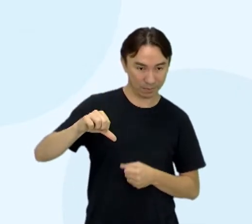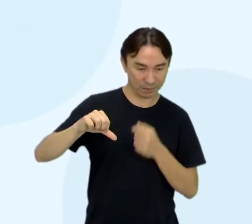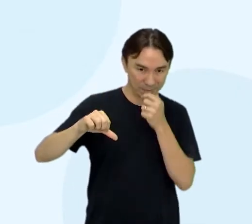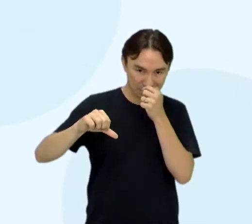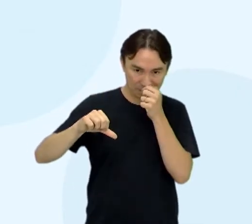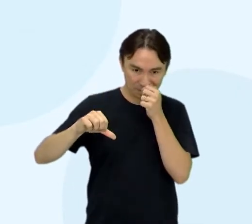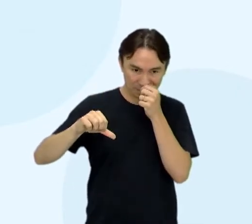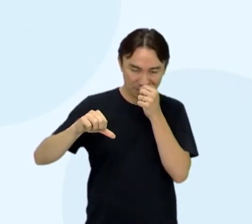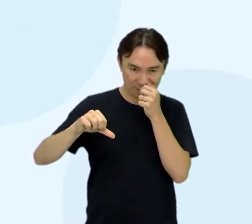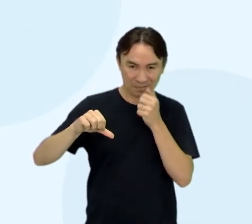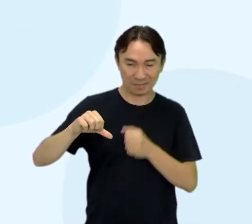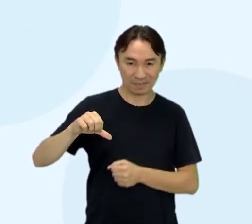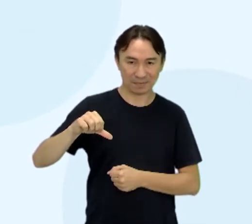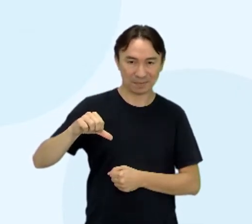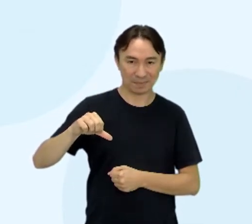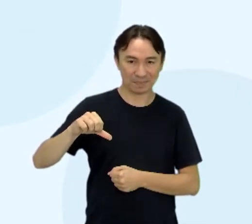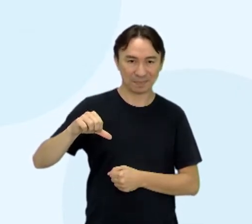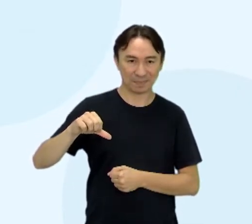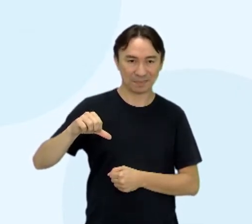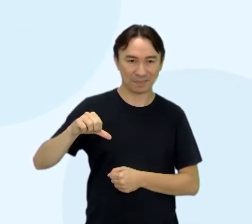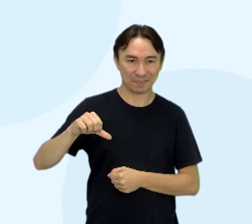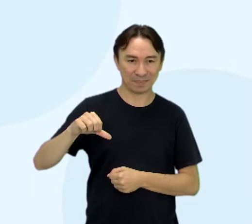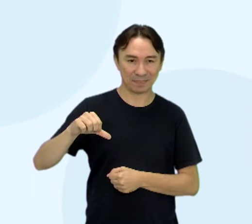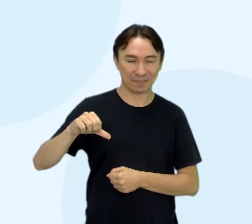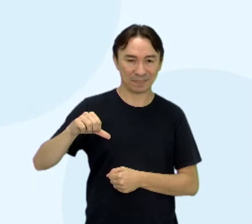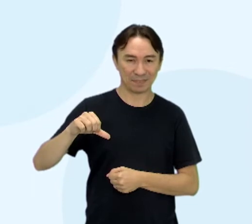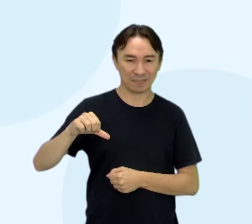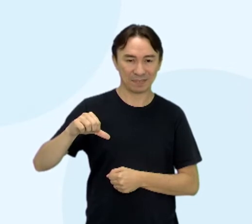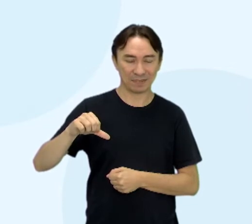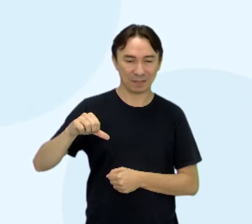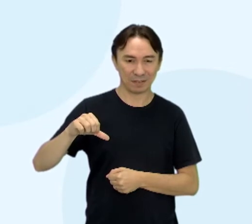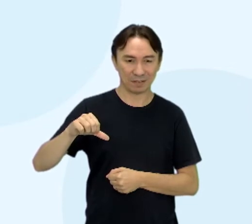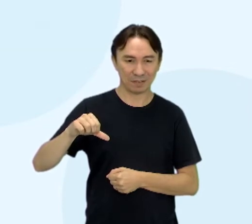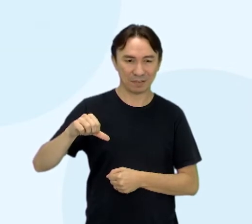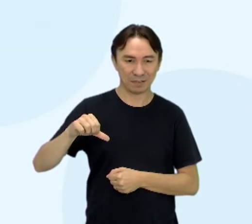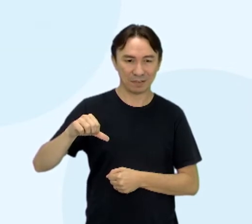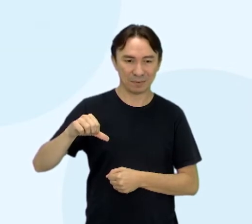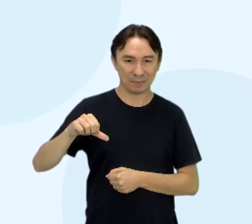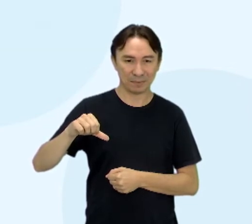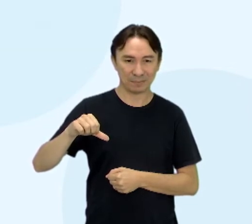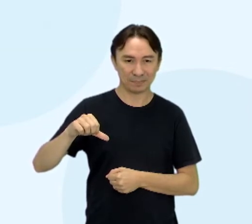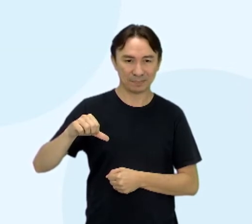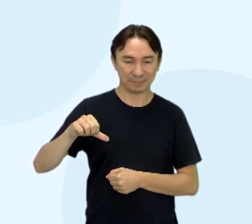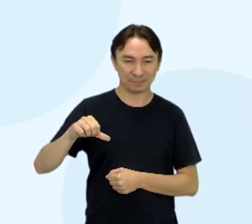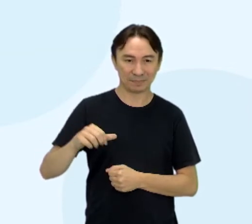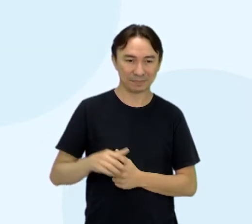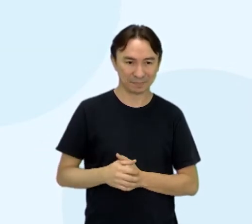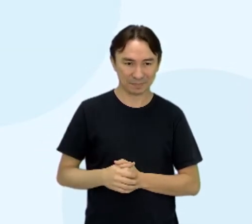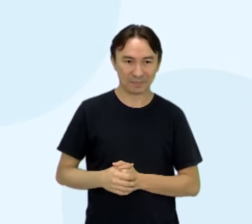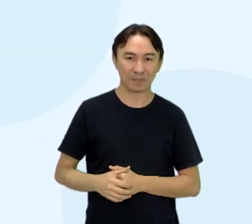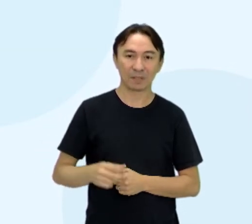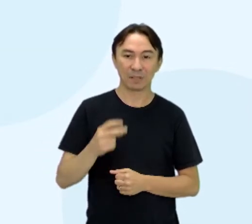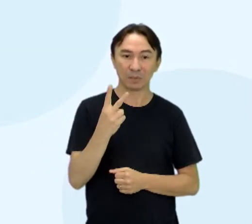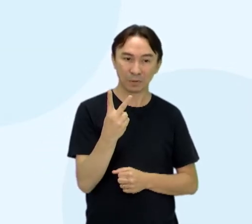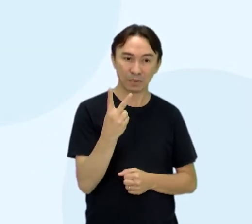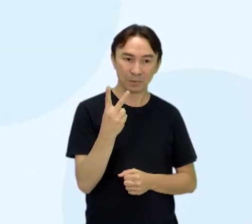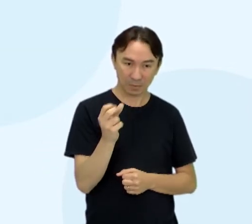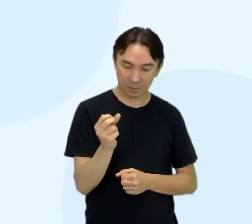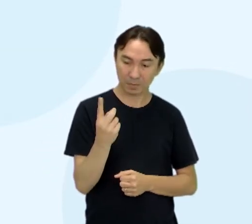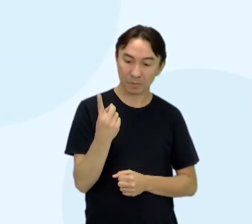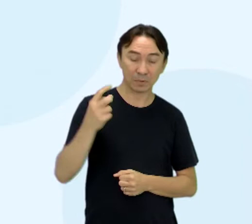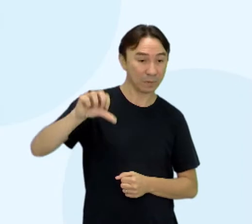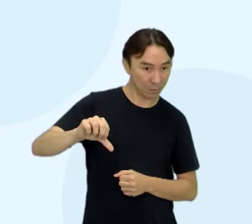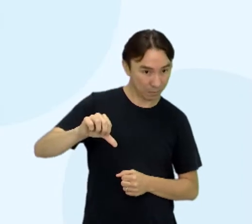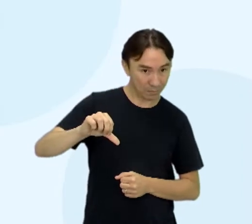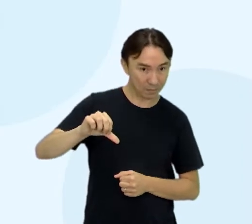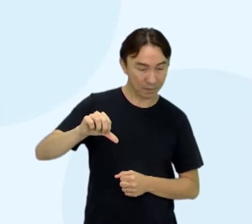lousa, a caneta, ok? E aí o que temos? Vamos voltar, olha lá, aqui. Taxa de